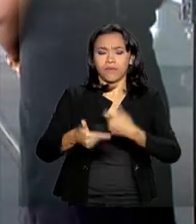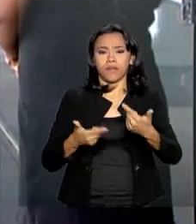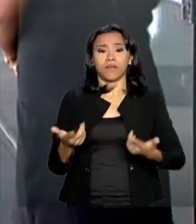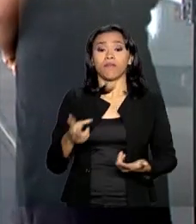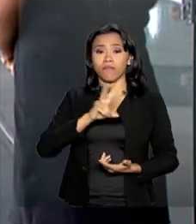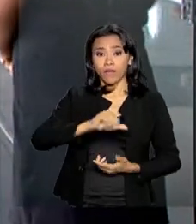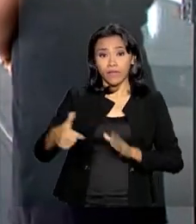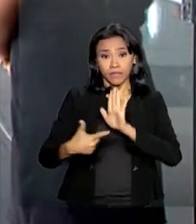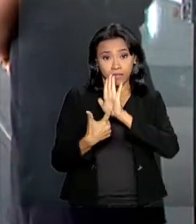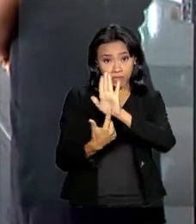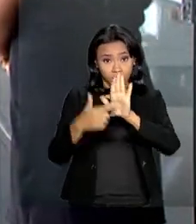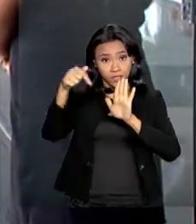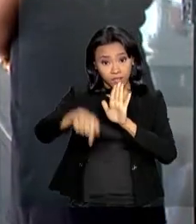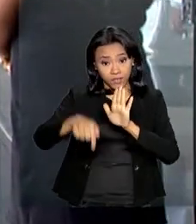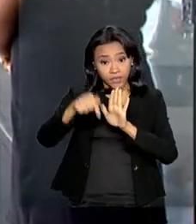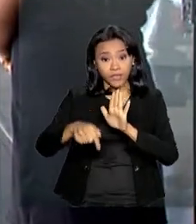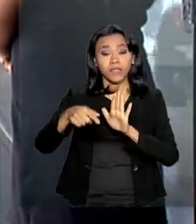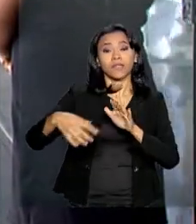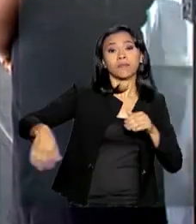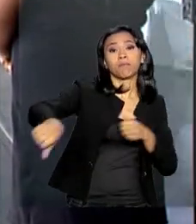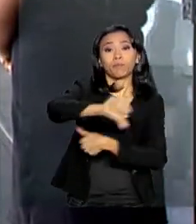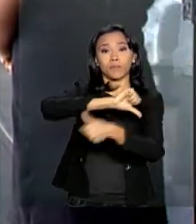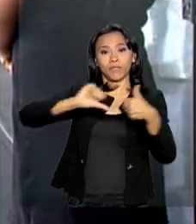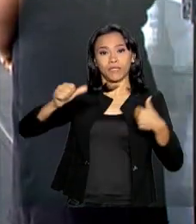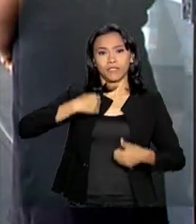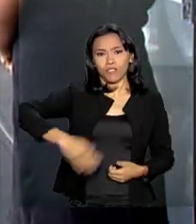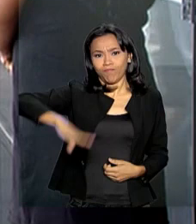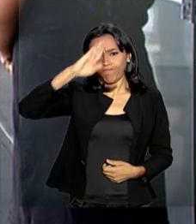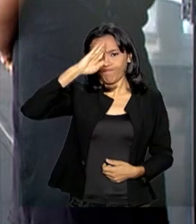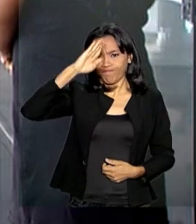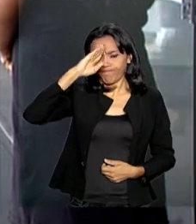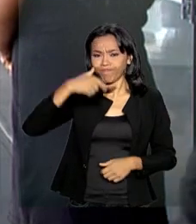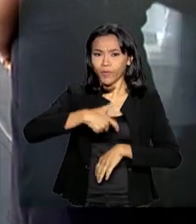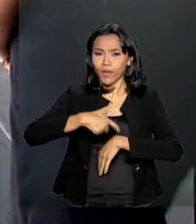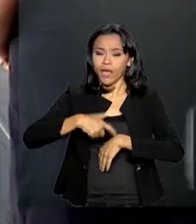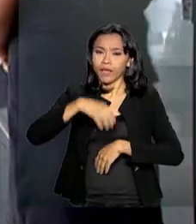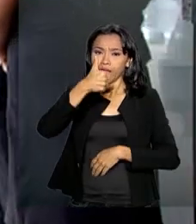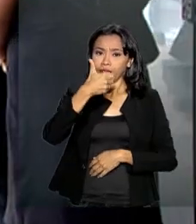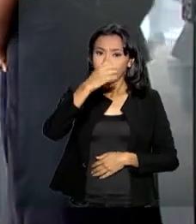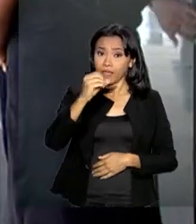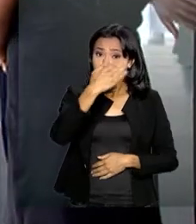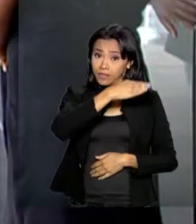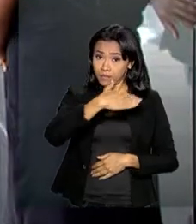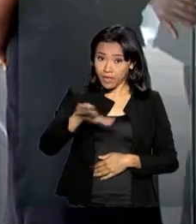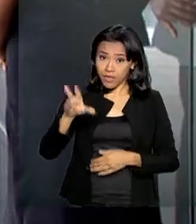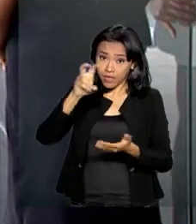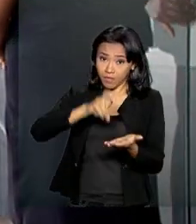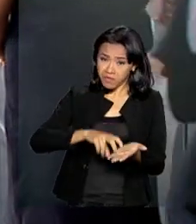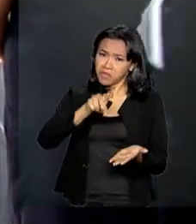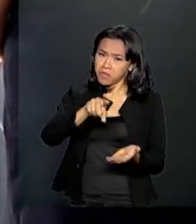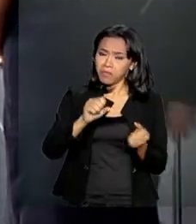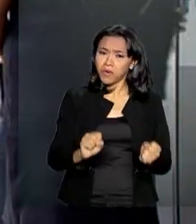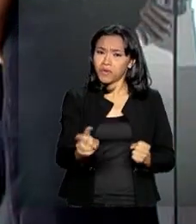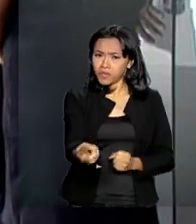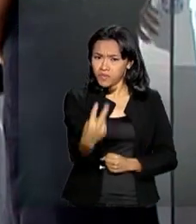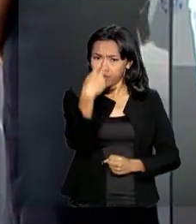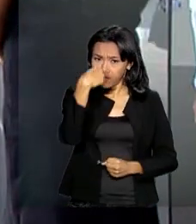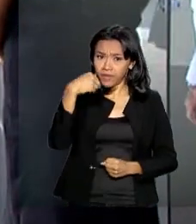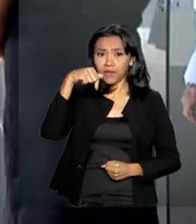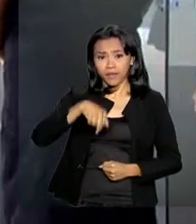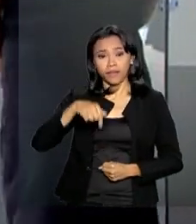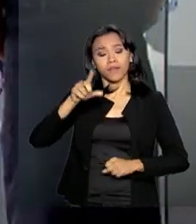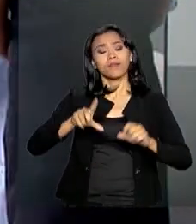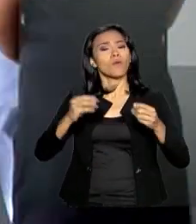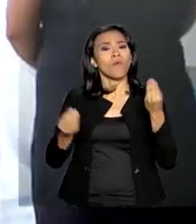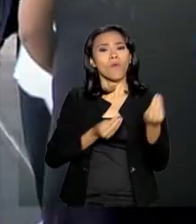de transmissão de cargo do Comando da Marinha a partir das 10h30 da manhã. E você também pode acompanhar todas as nossas transmissões ao vivo